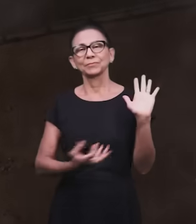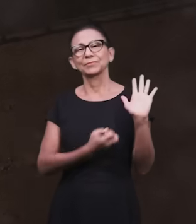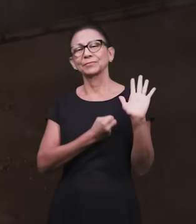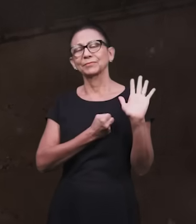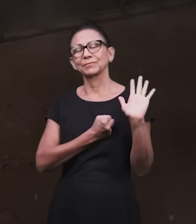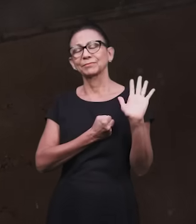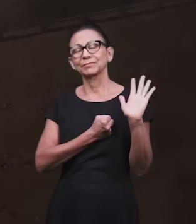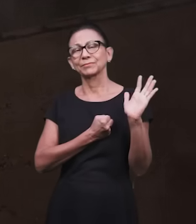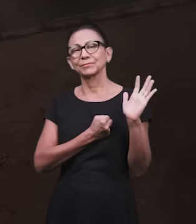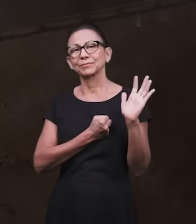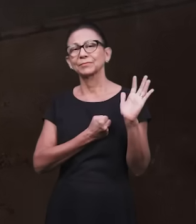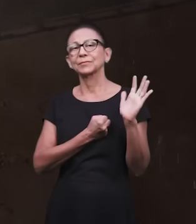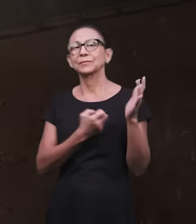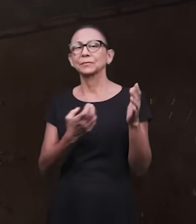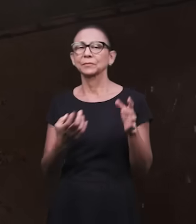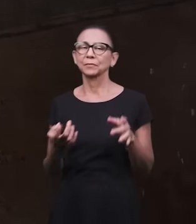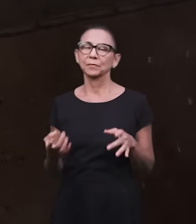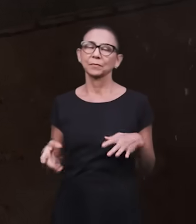Fala,